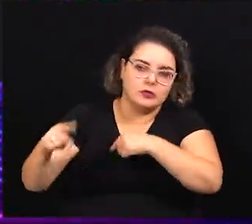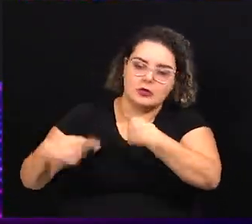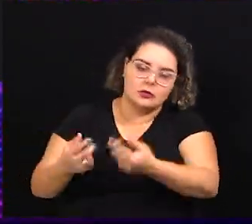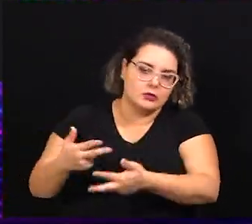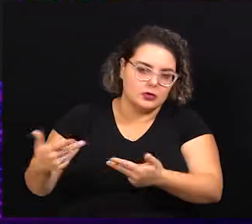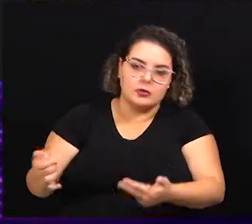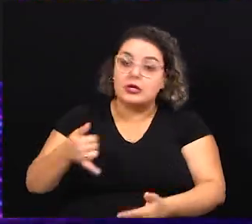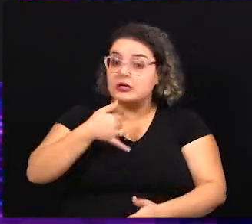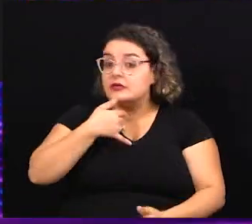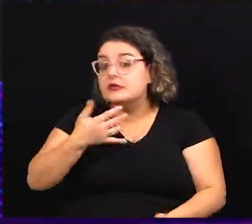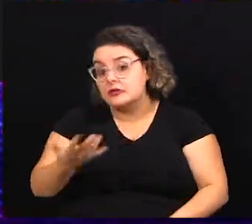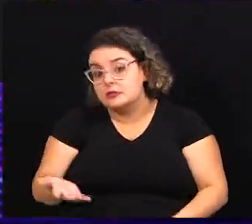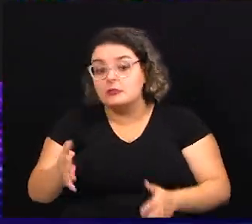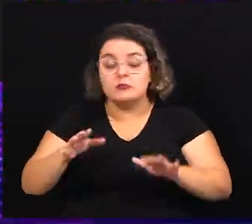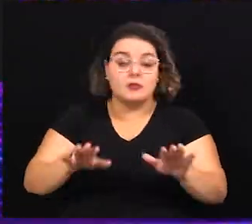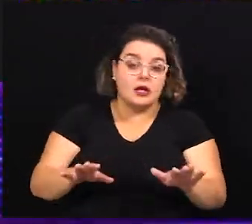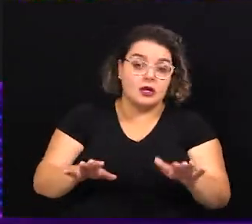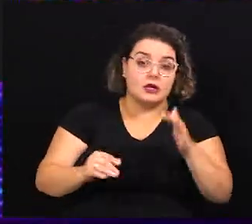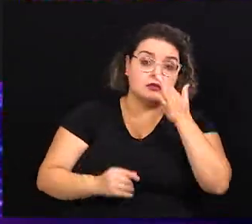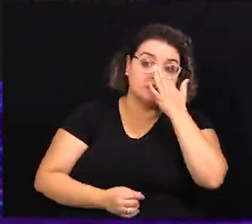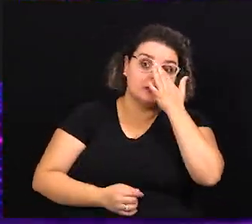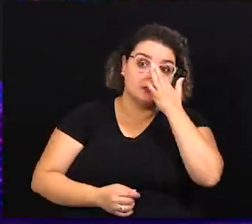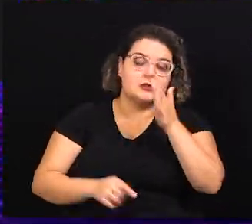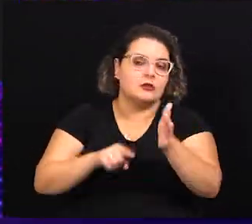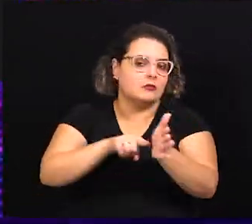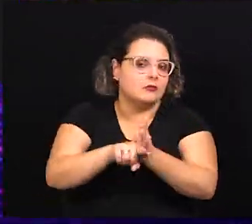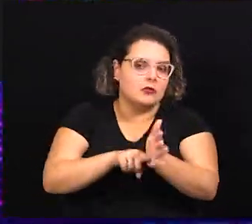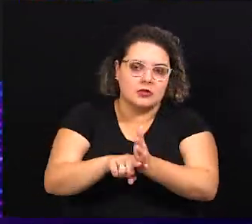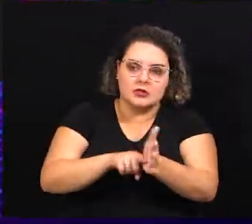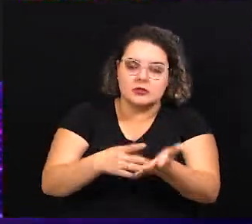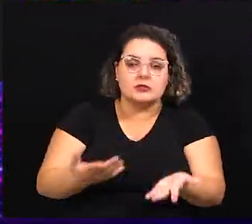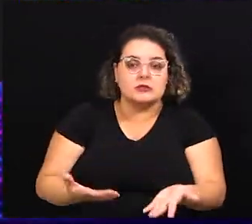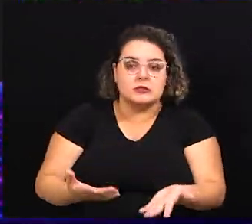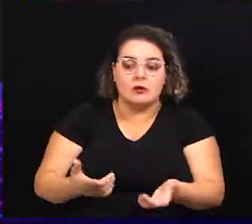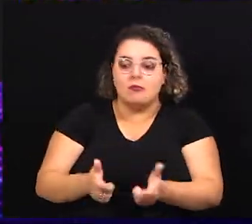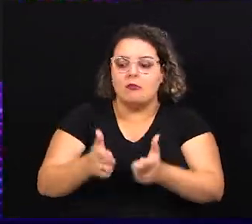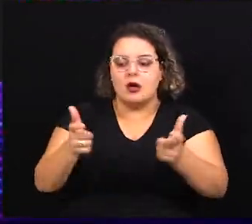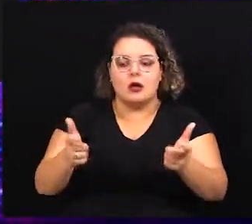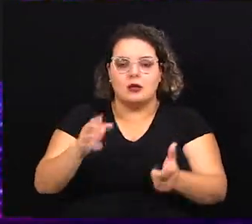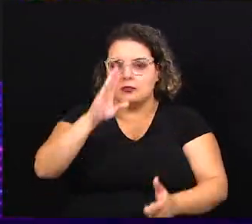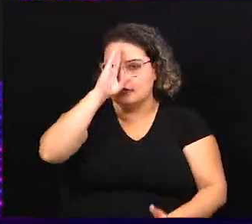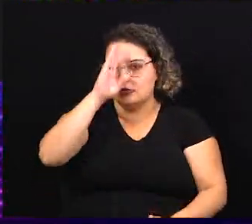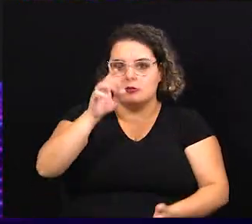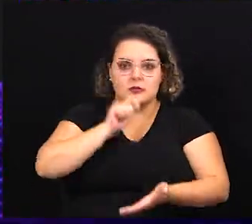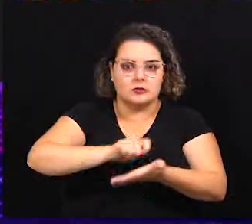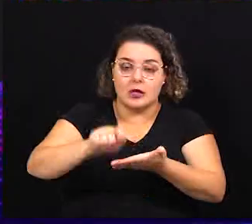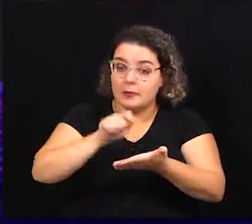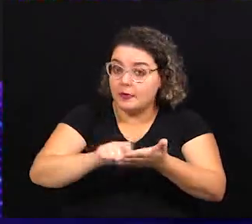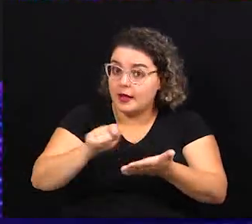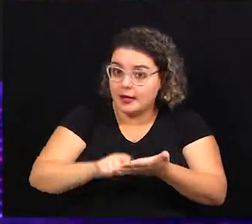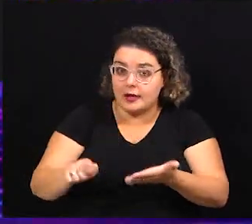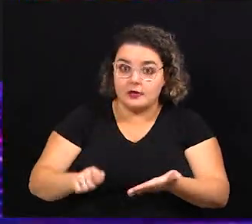trabalhar, fazer outras coisas, infelizmente. Mas eu pesquisei muito, principalmente a parte